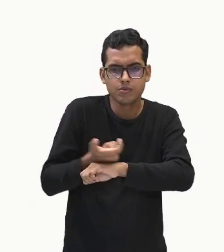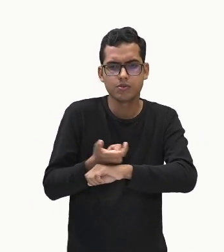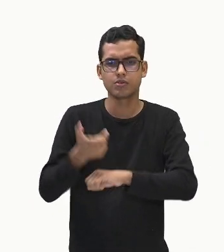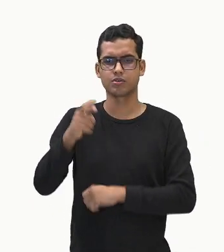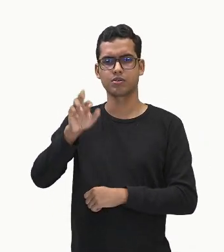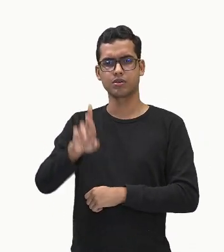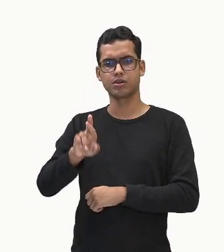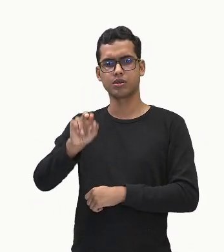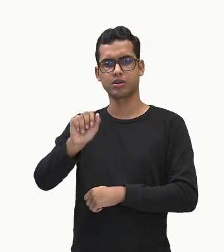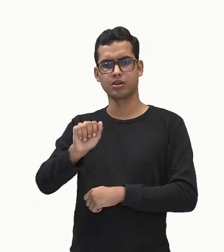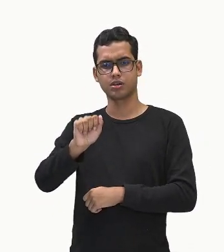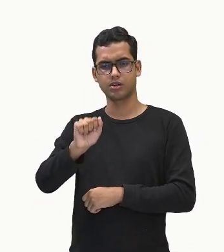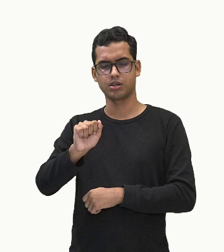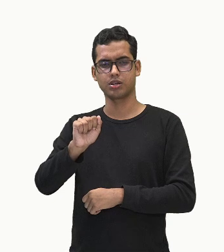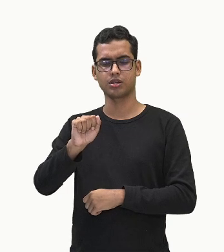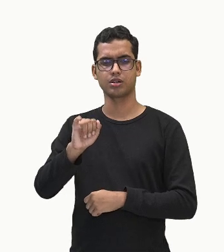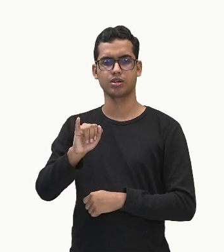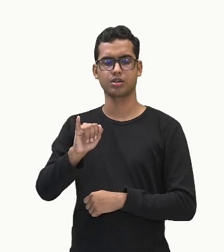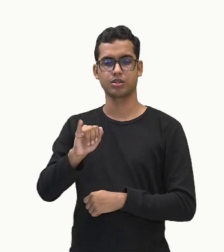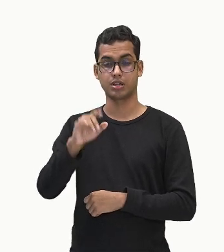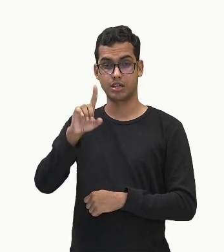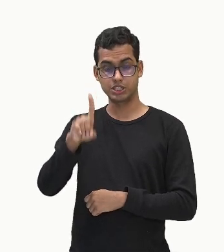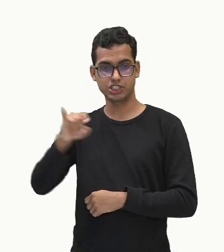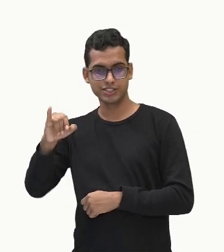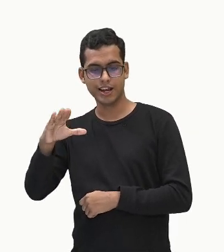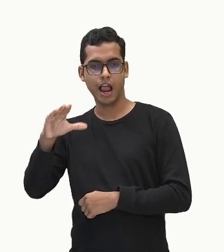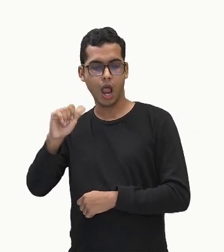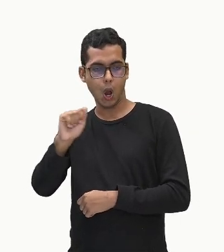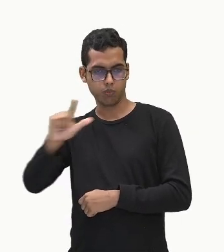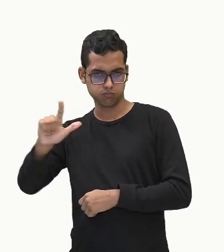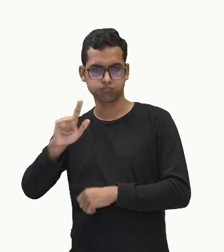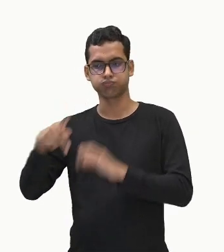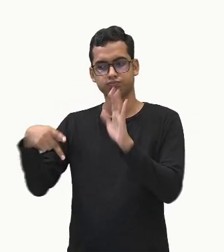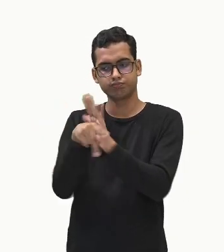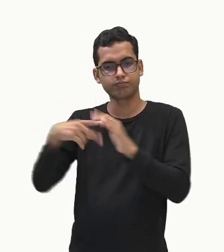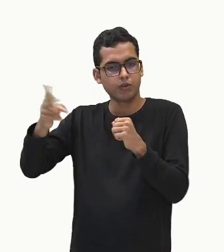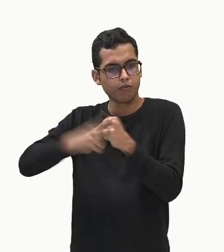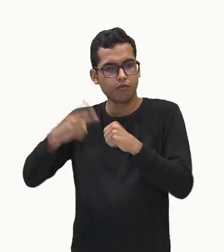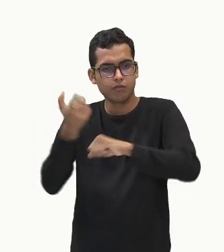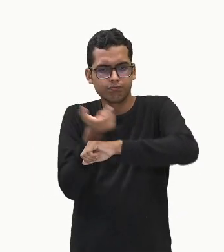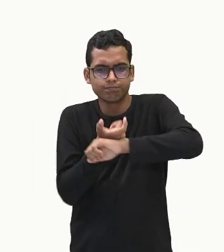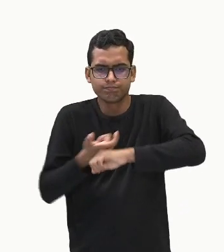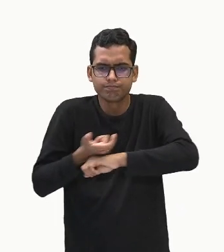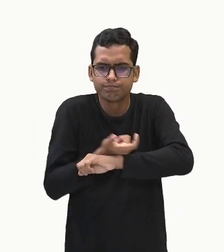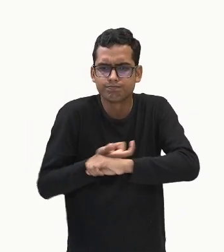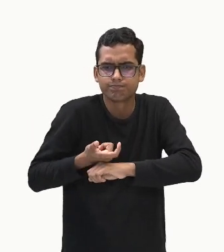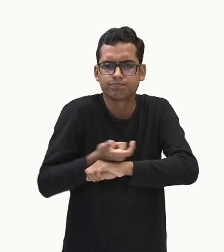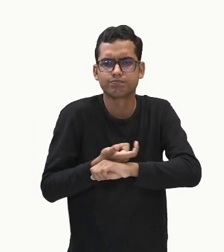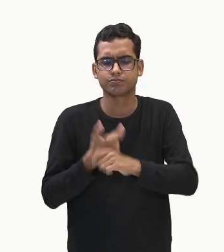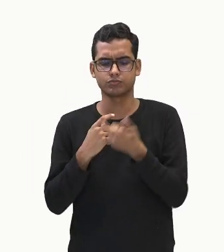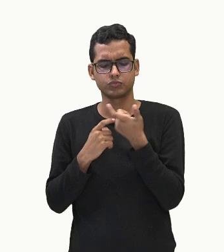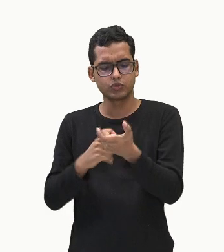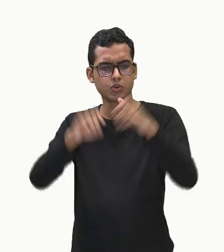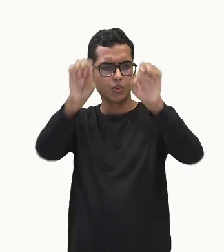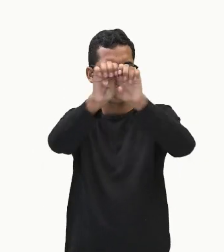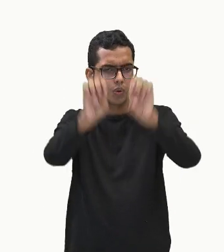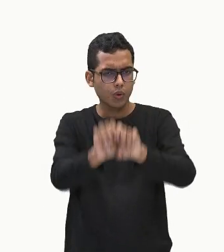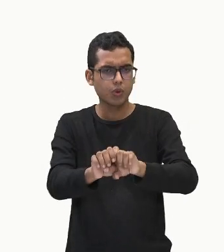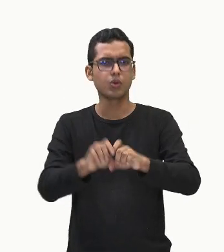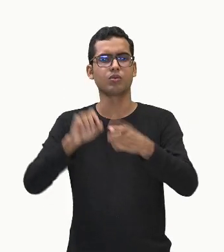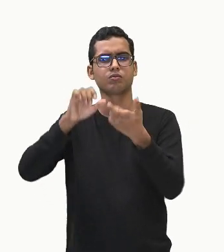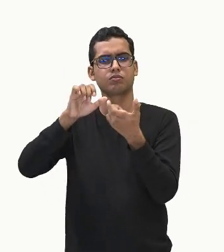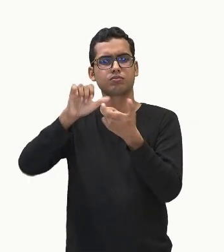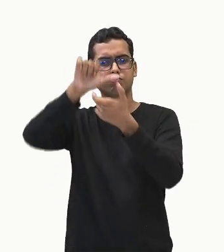mesma estrutura de conjugação. Quer dizer que ele vai seguir uma mesma estrutura de